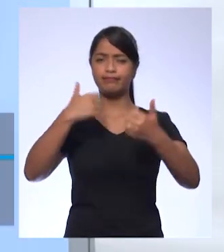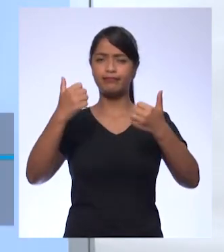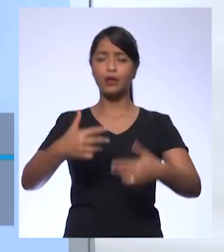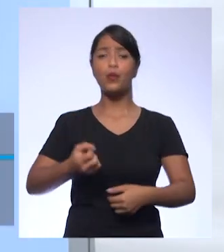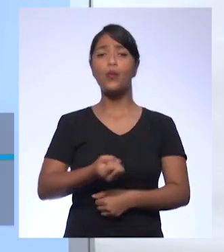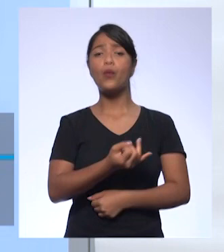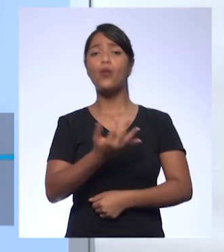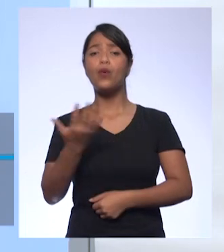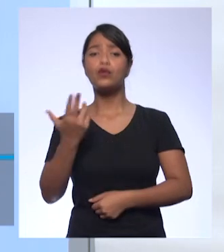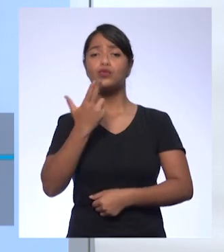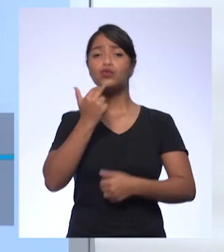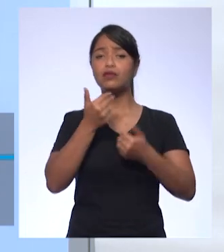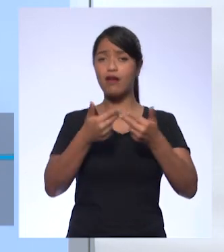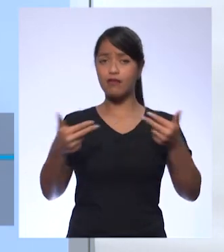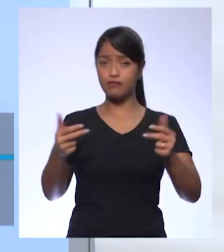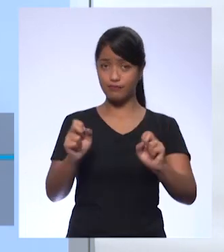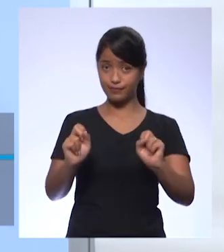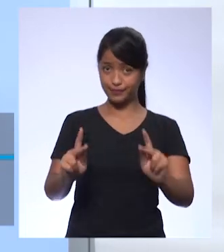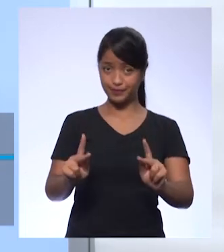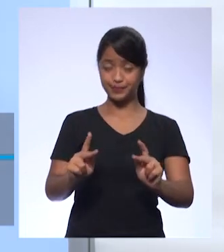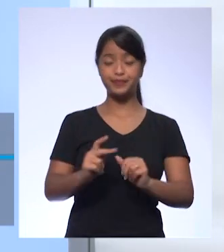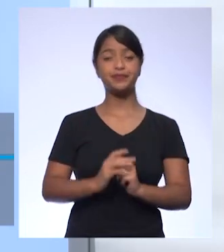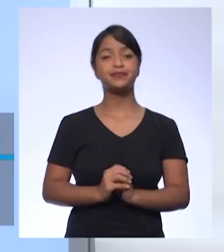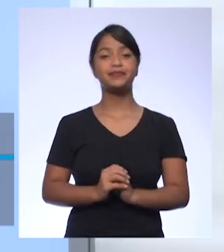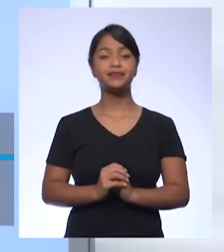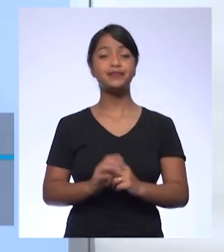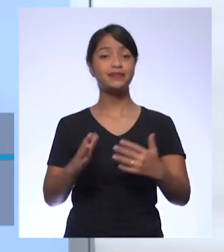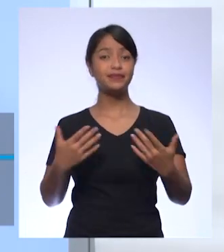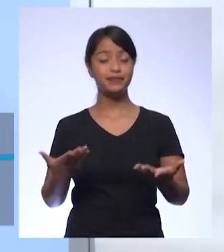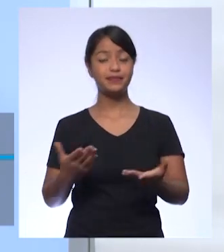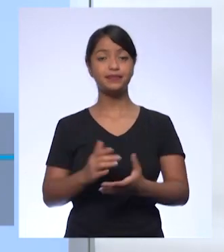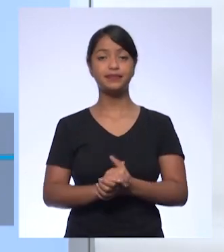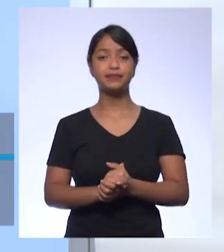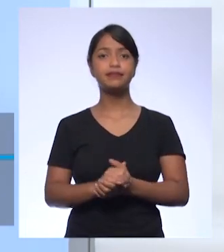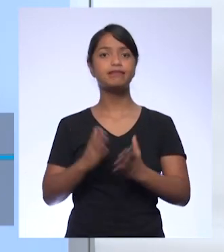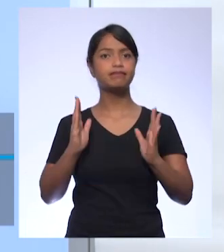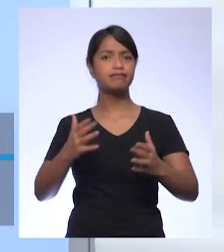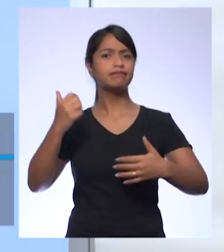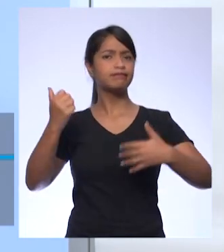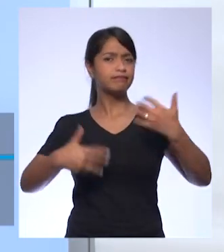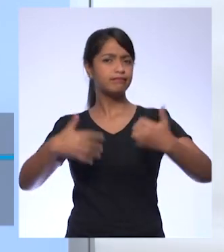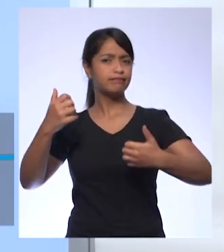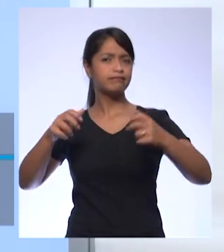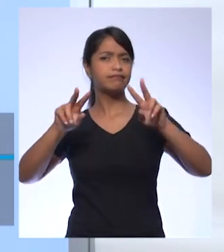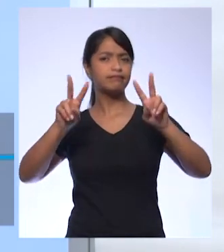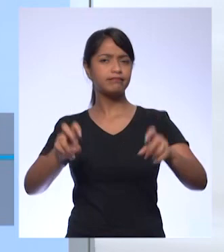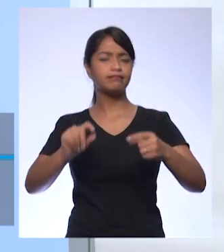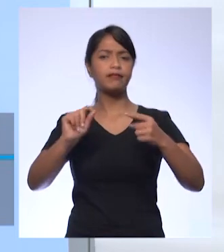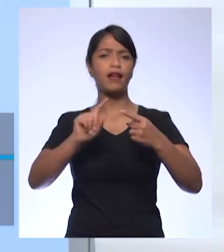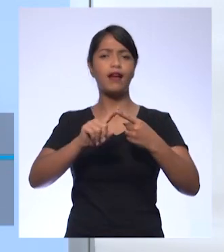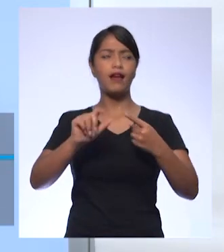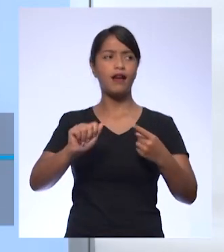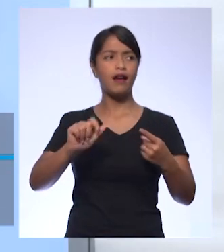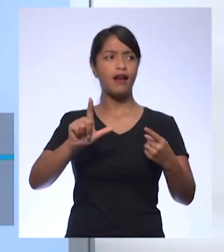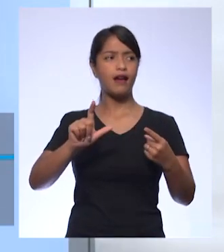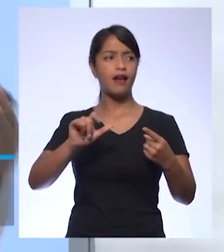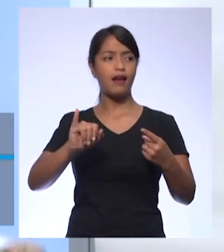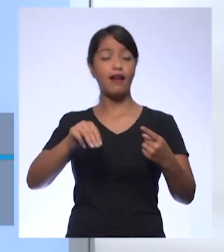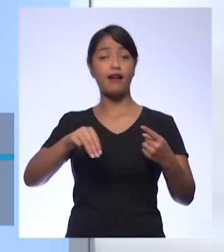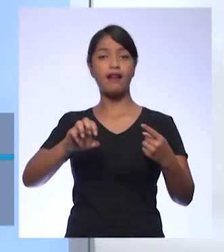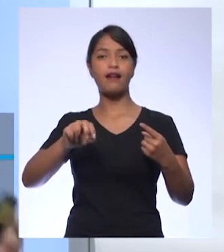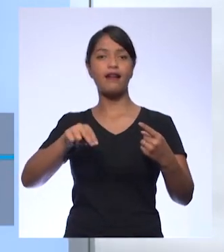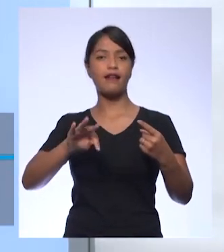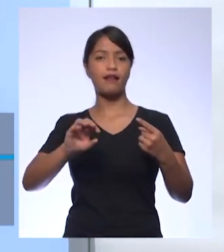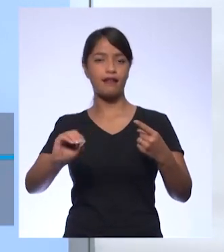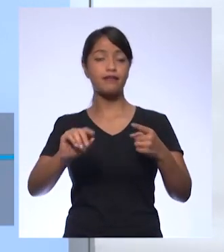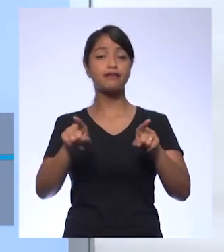de nutriente, tudo bem? Então, ó, a gente falou já o que é alimento, o que é